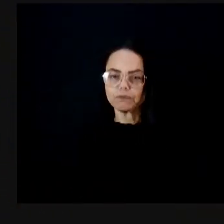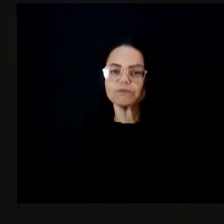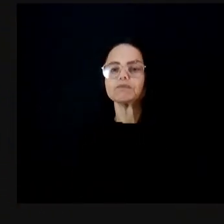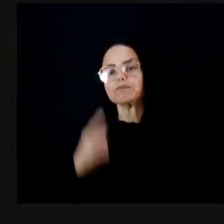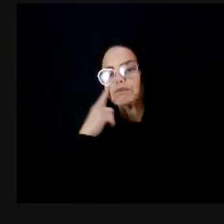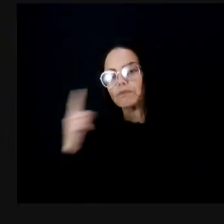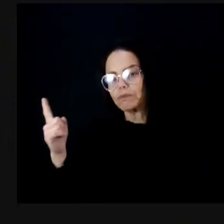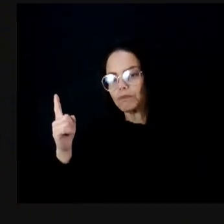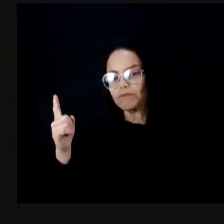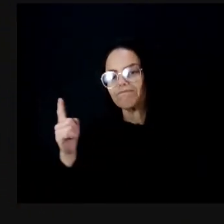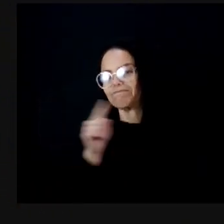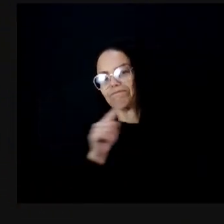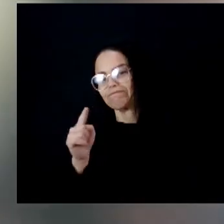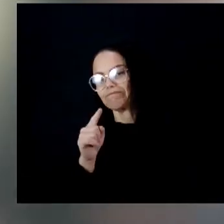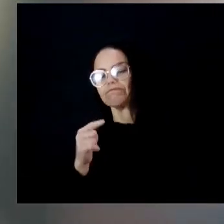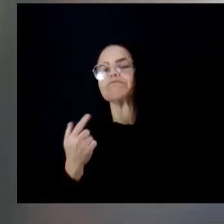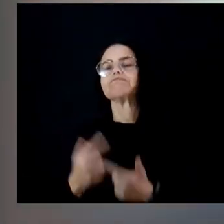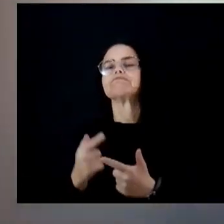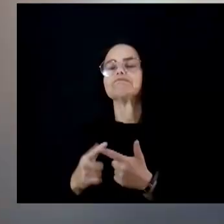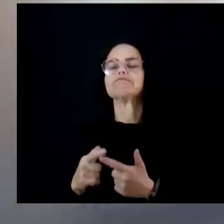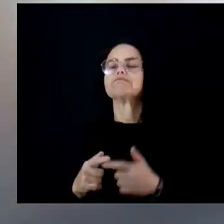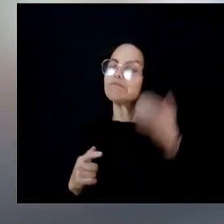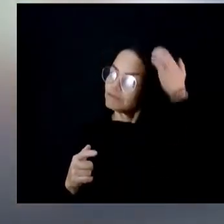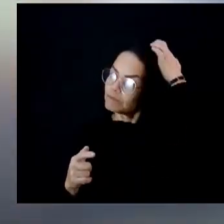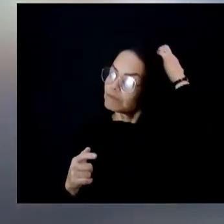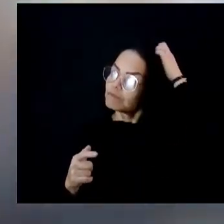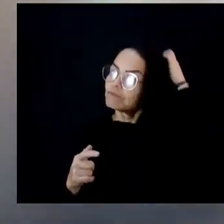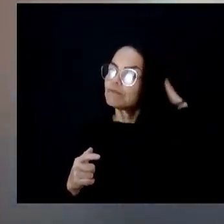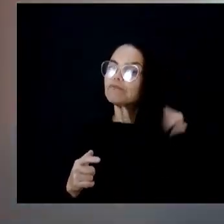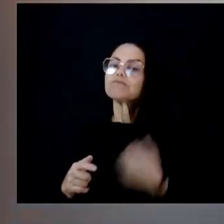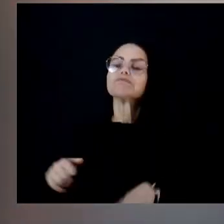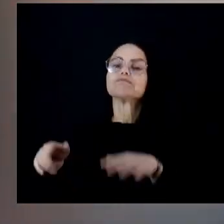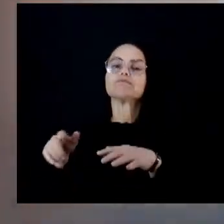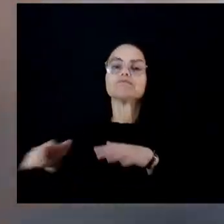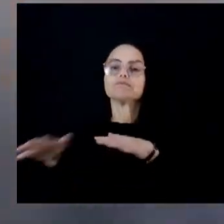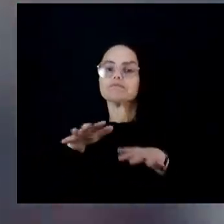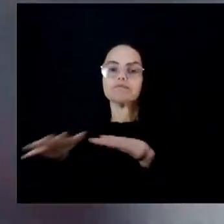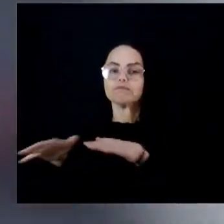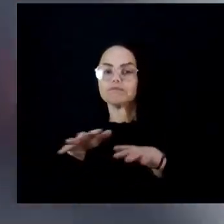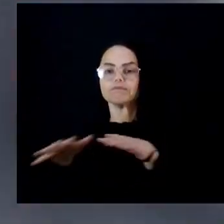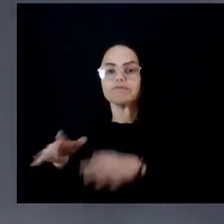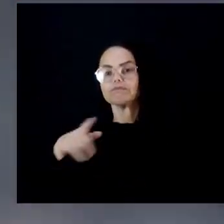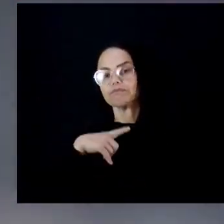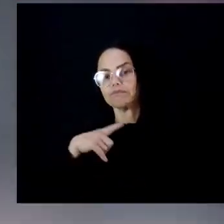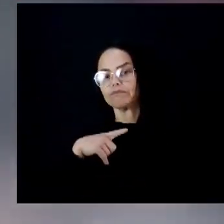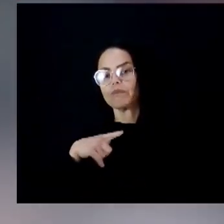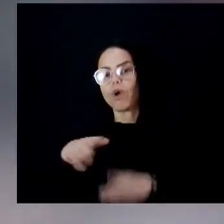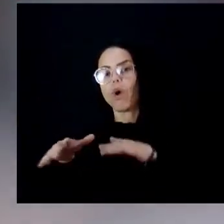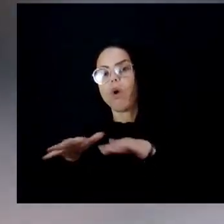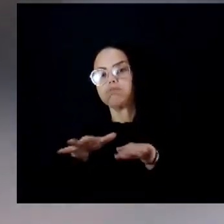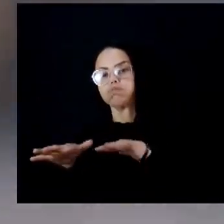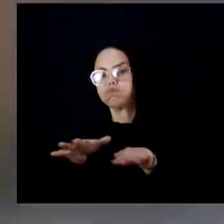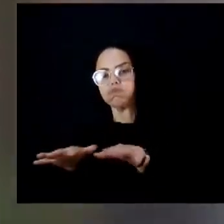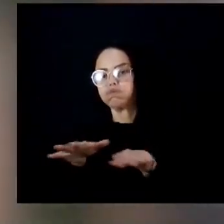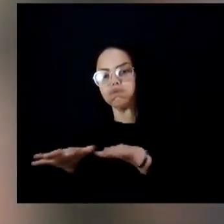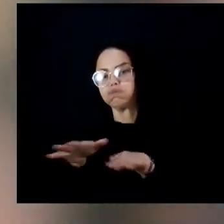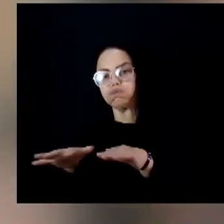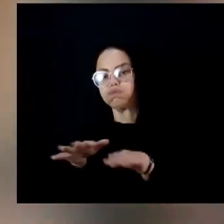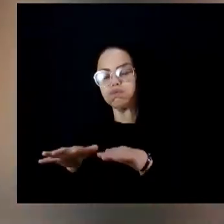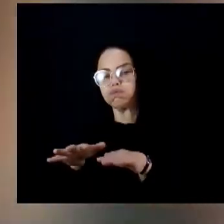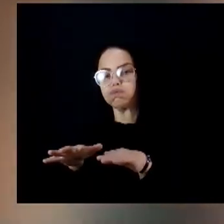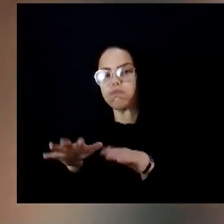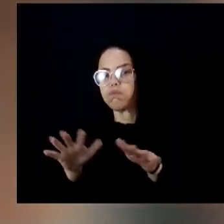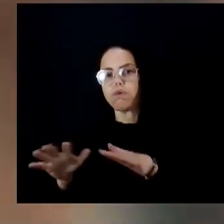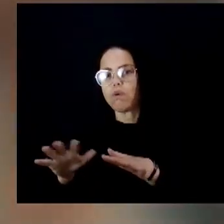Não tanto, porque pense que você tem um terremoto, por exemplo, e o tremor é aquilo que as pessoas